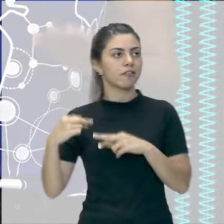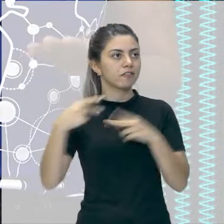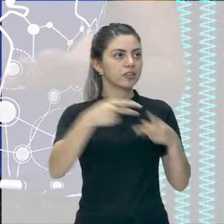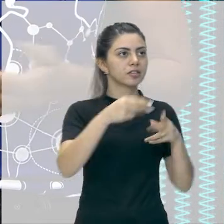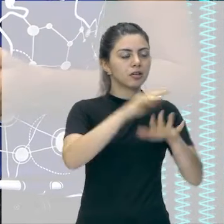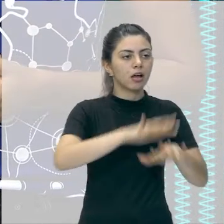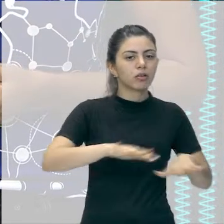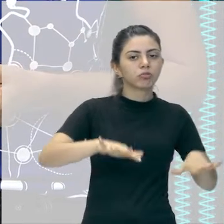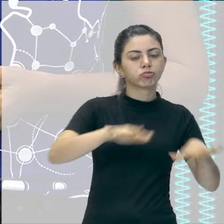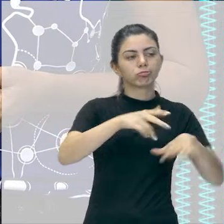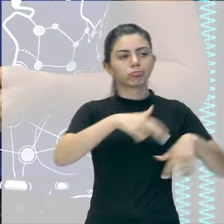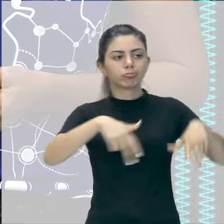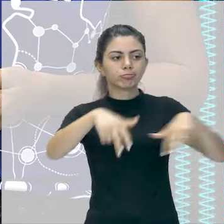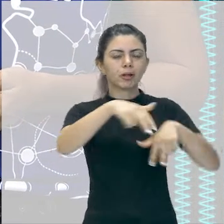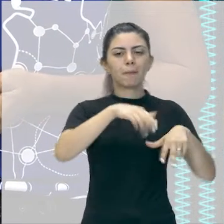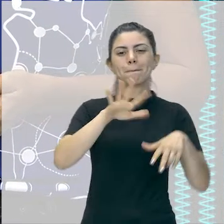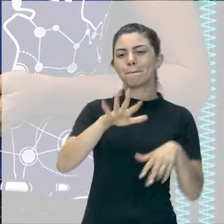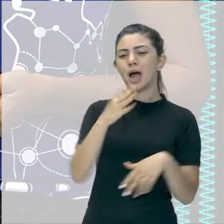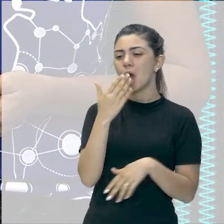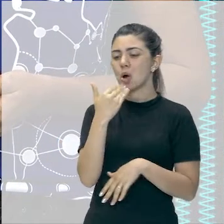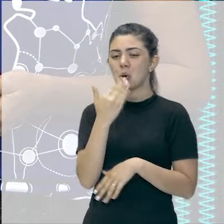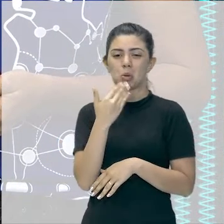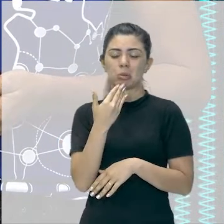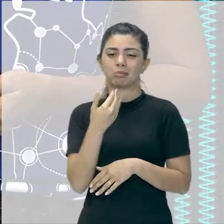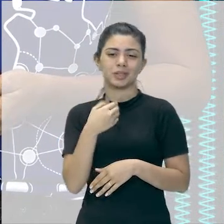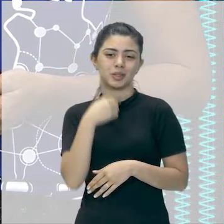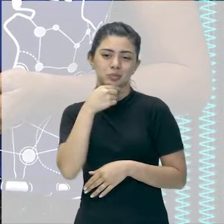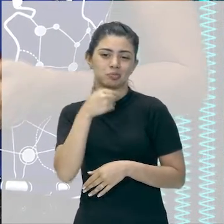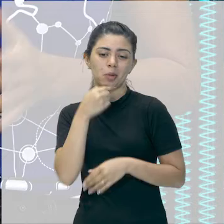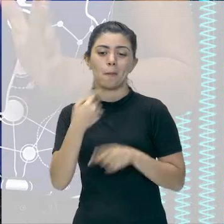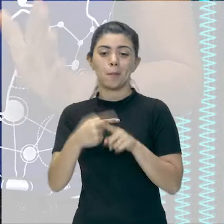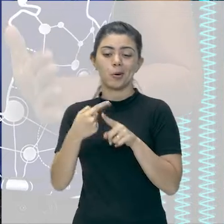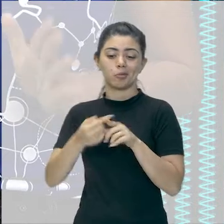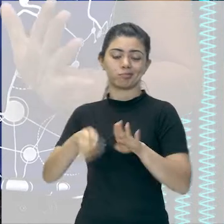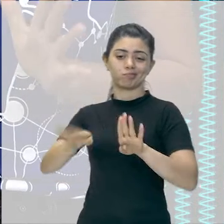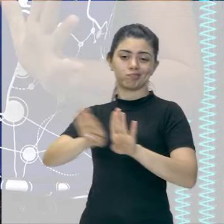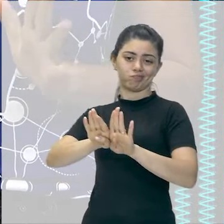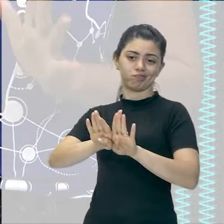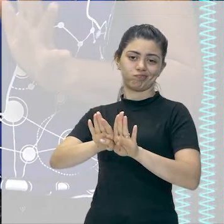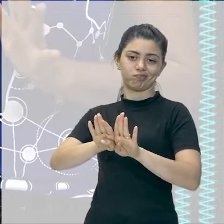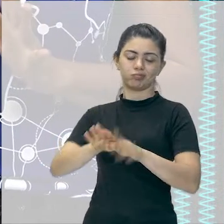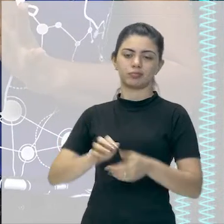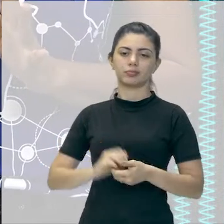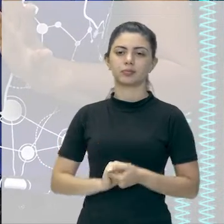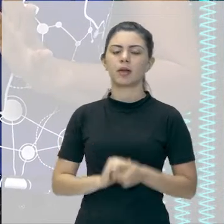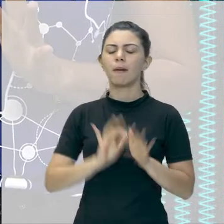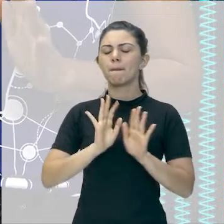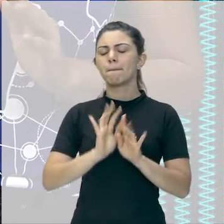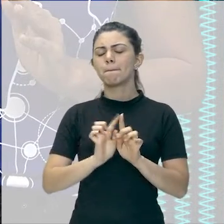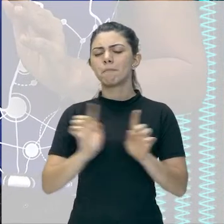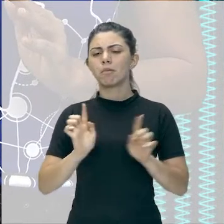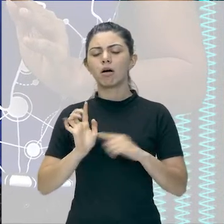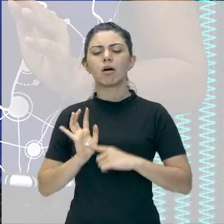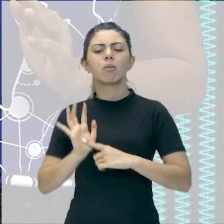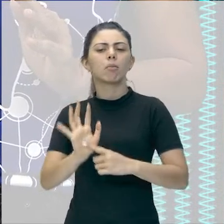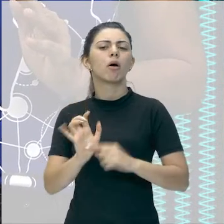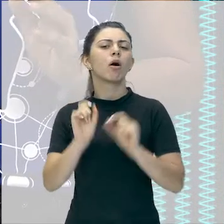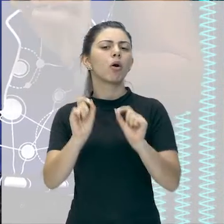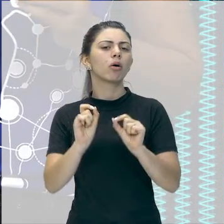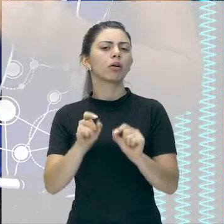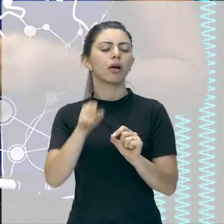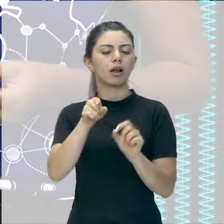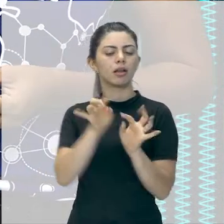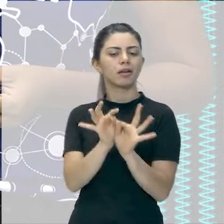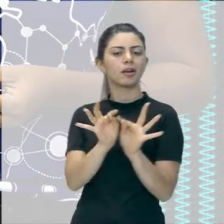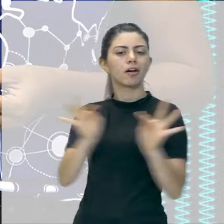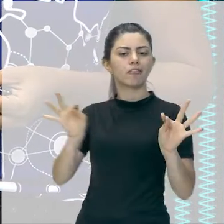Mas infelizmente não conseguiram comer nenhum lanchinho, que estava fechado aqui, estava perto. Mas o que eu quero destacar para vocês? Que essa frase